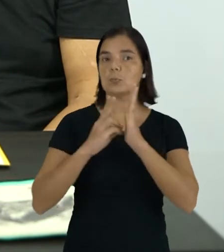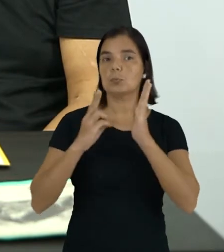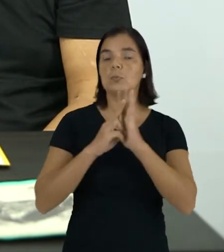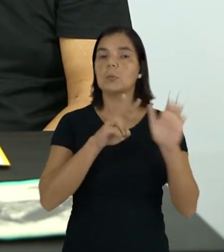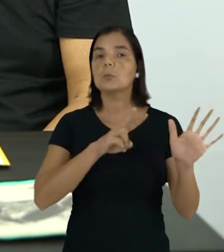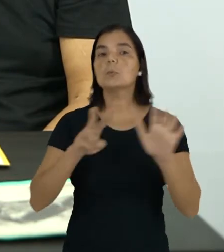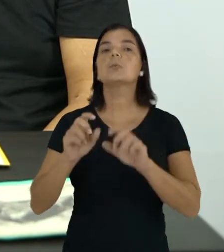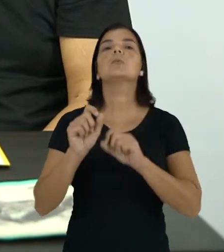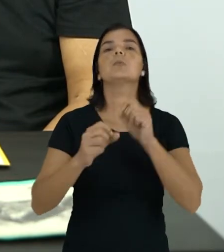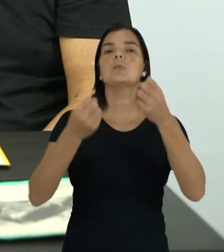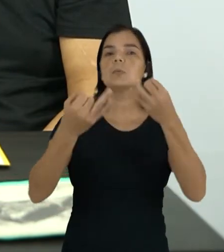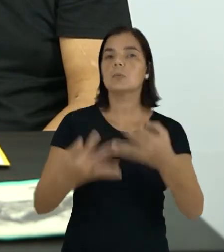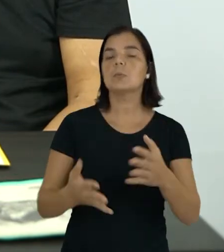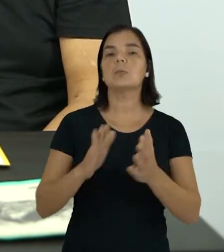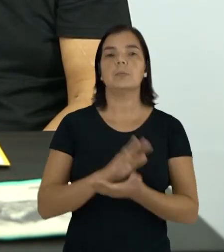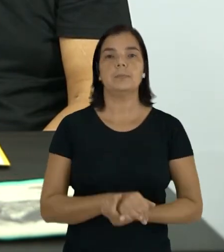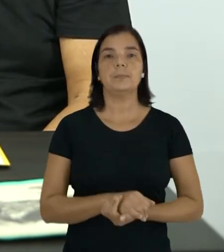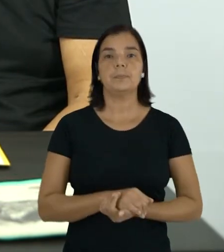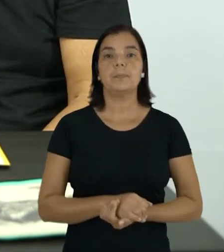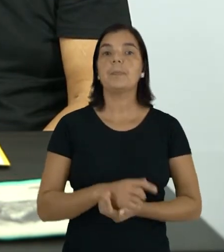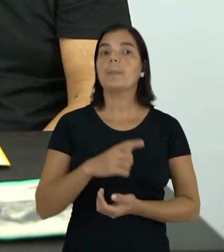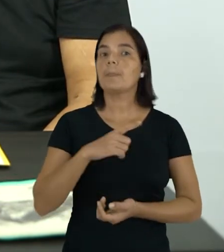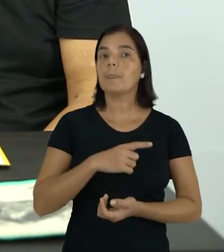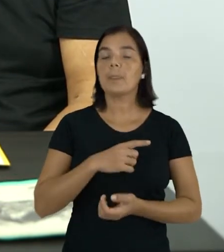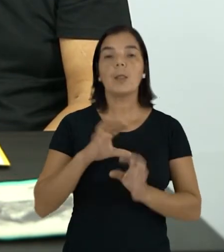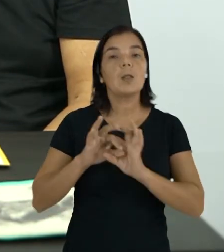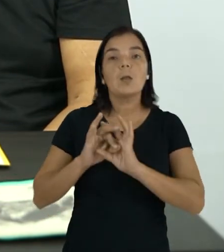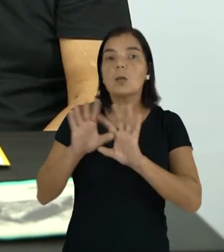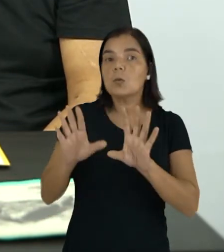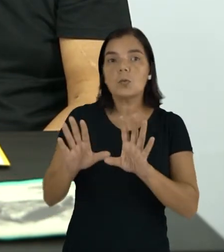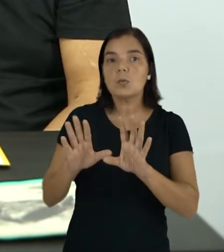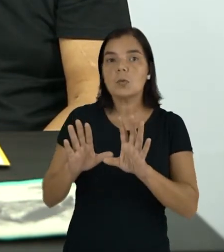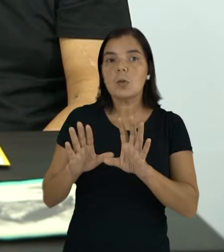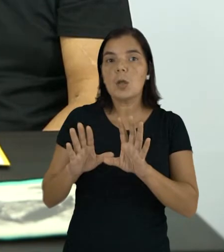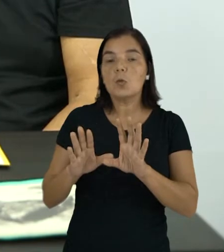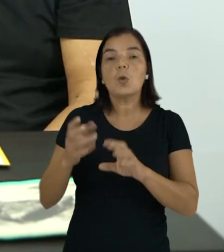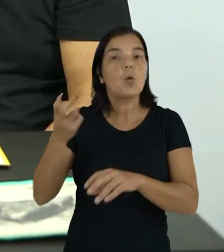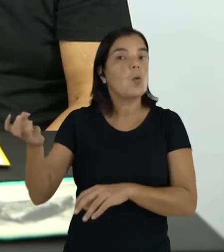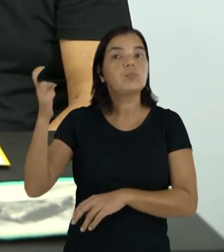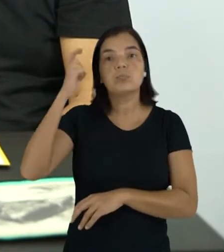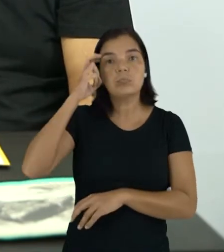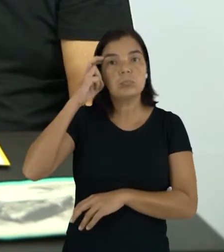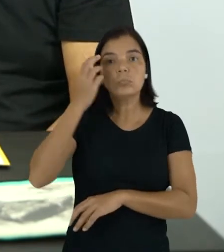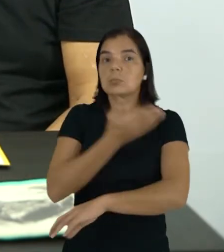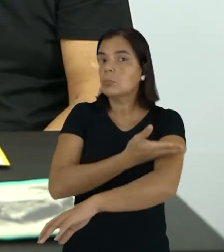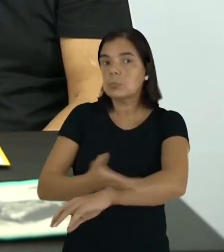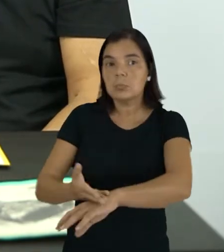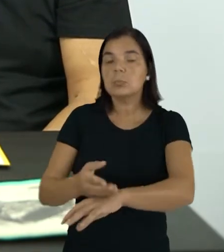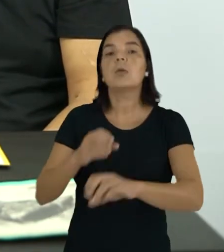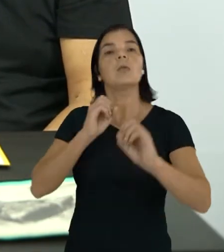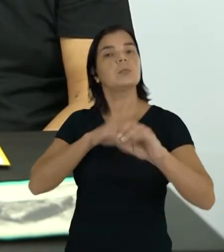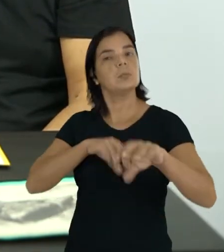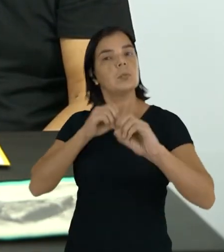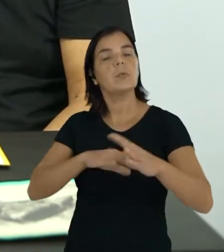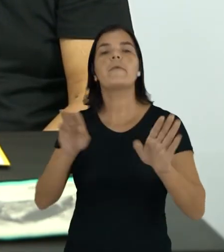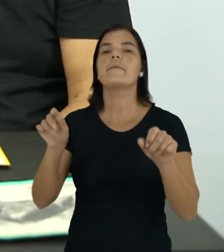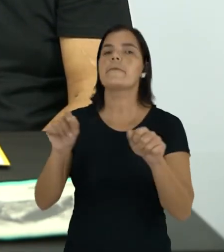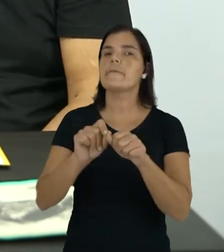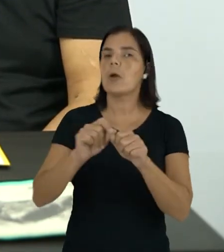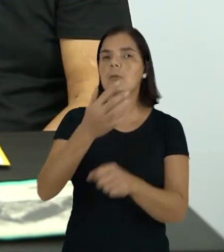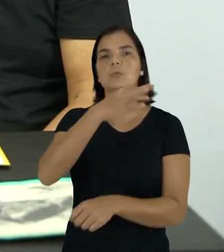semana, falaram o seguinte, que eles não deixam as origens deles. Eles vão, dão aula, fazem a